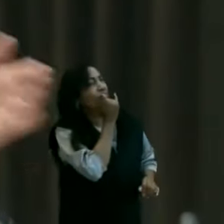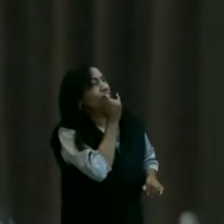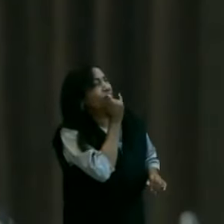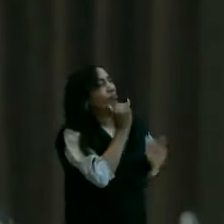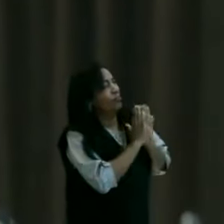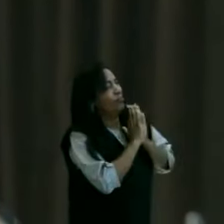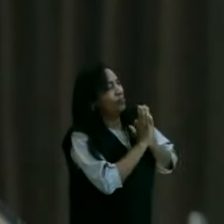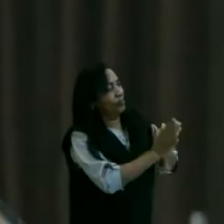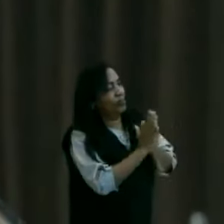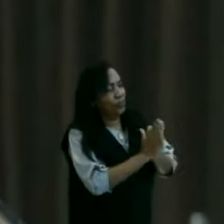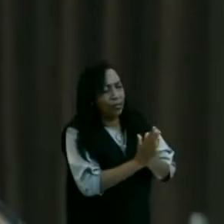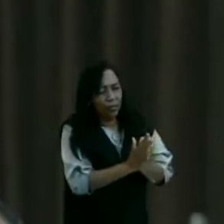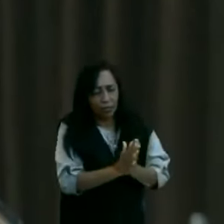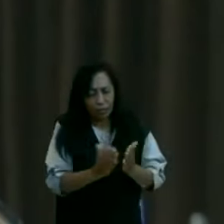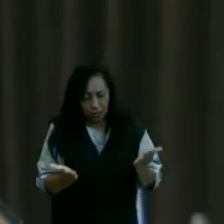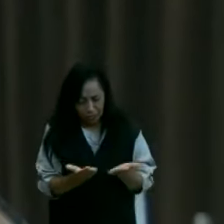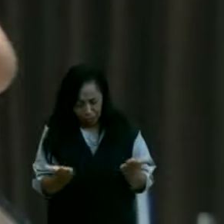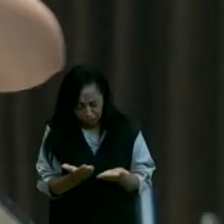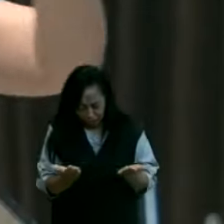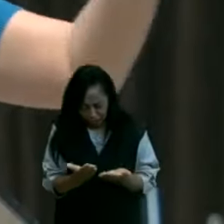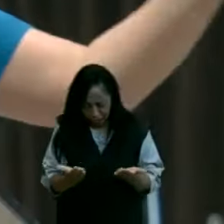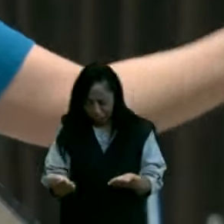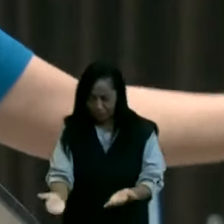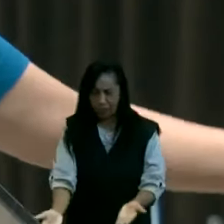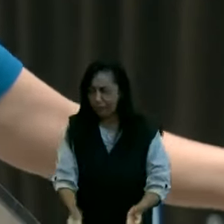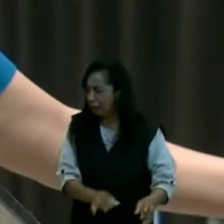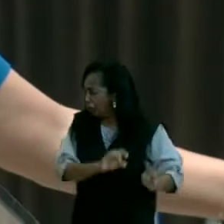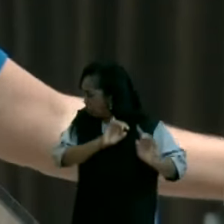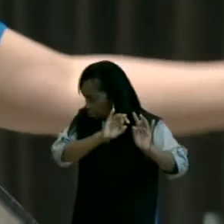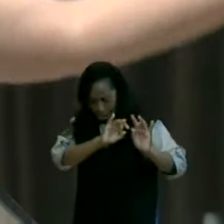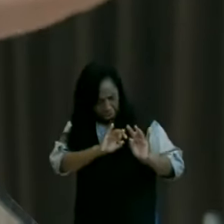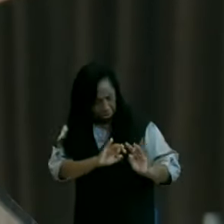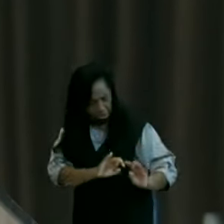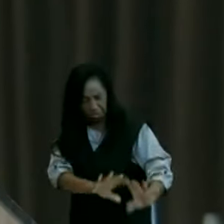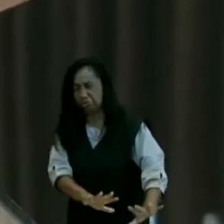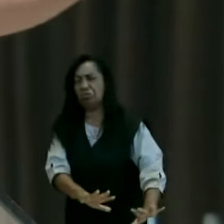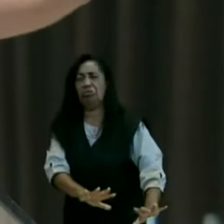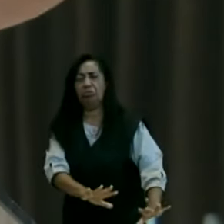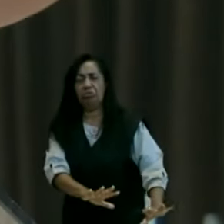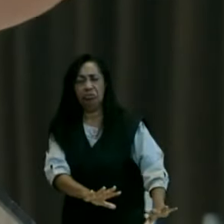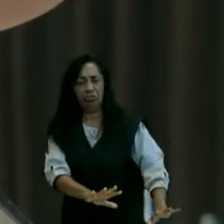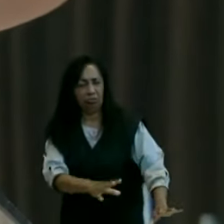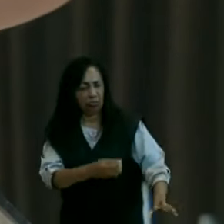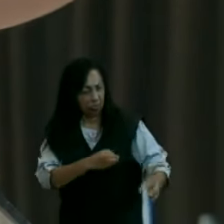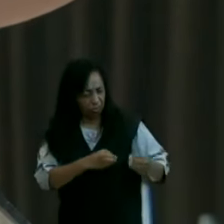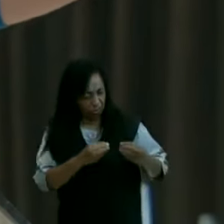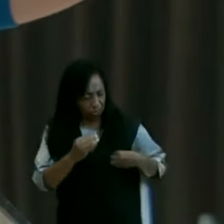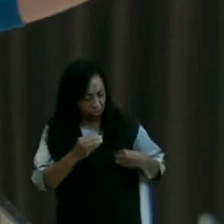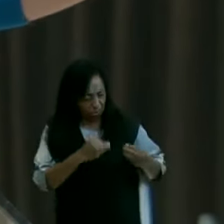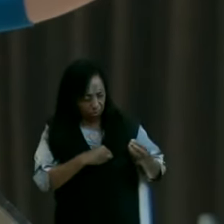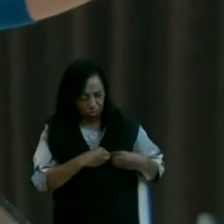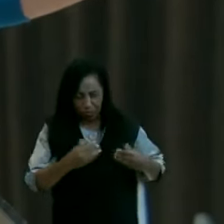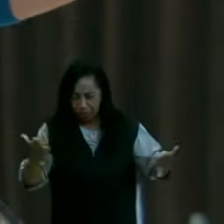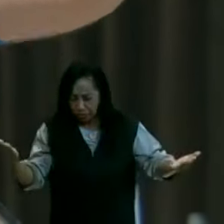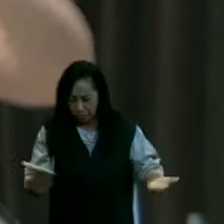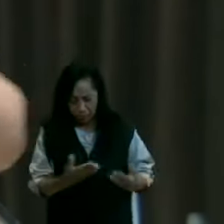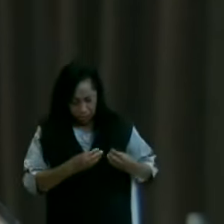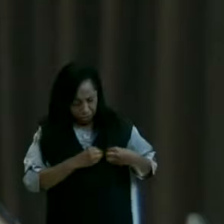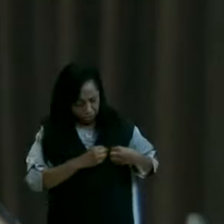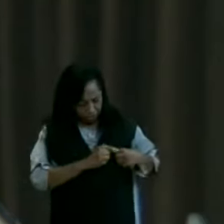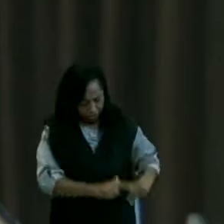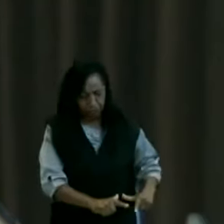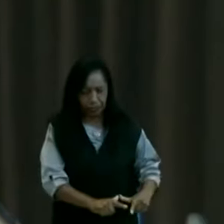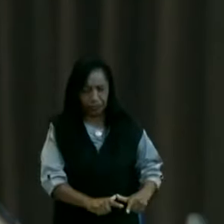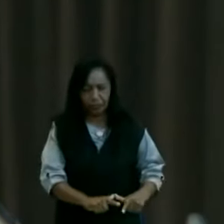postes hoje. Nós queremos, Senhor, queimar tudo, Senhor, e dizer: eu quero levantar um altar do